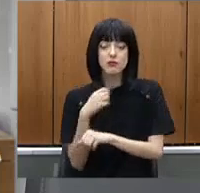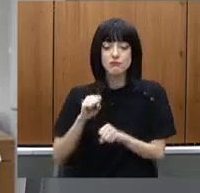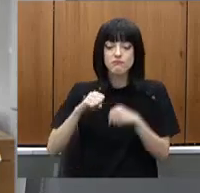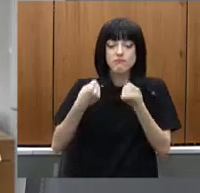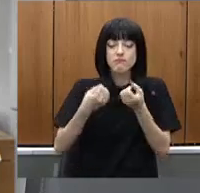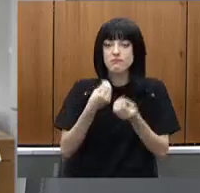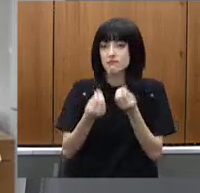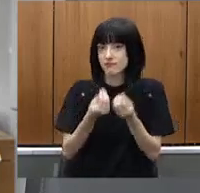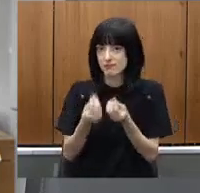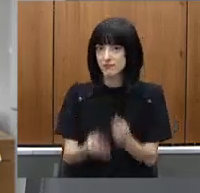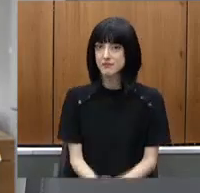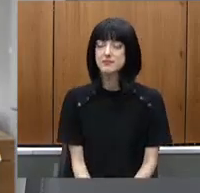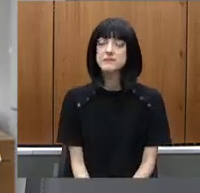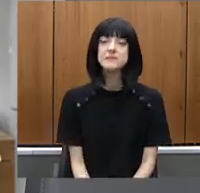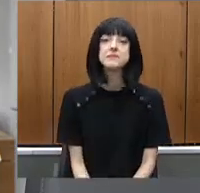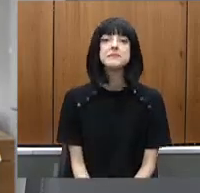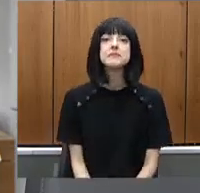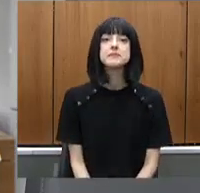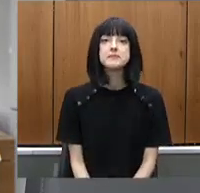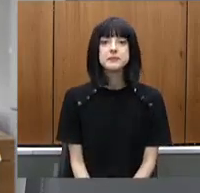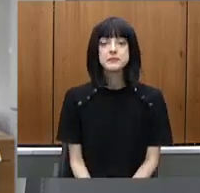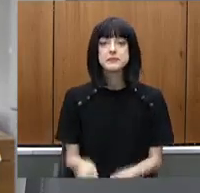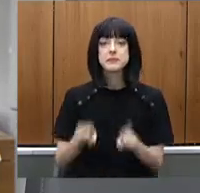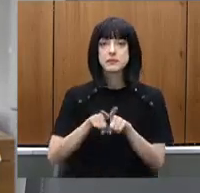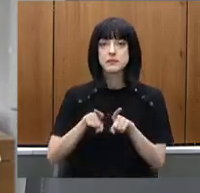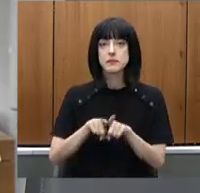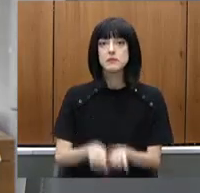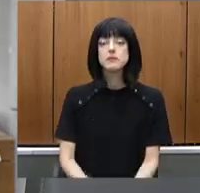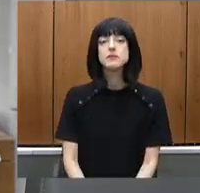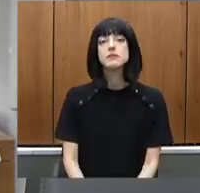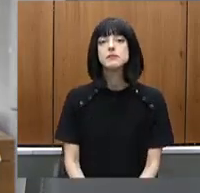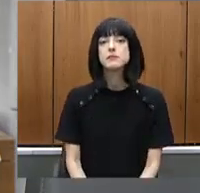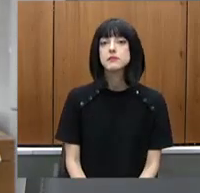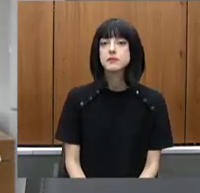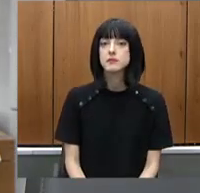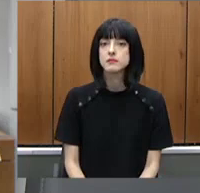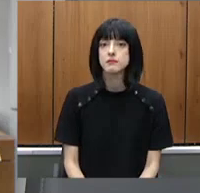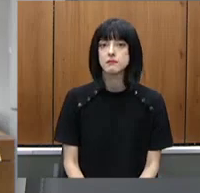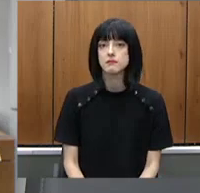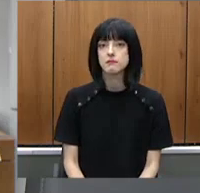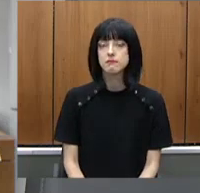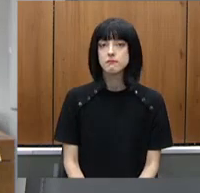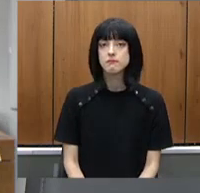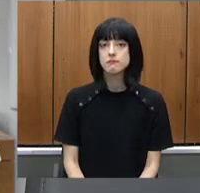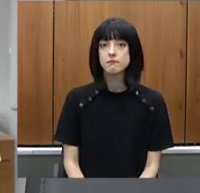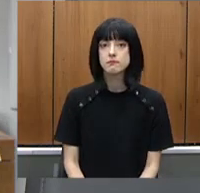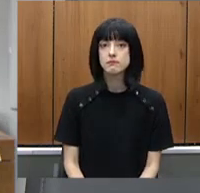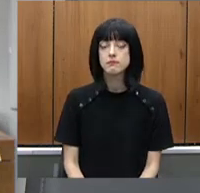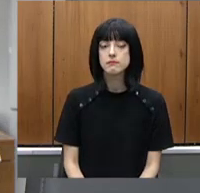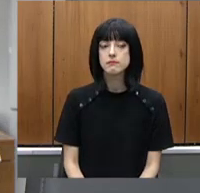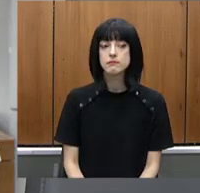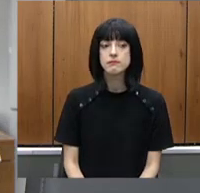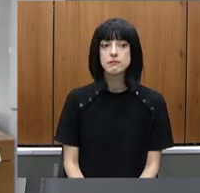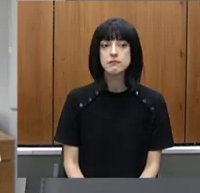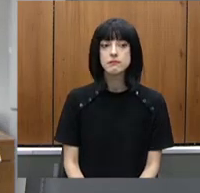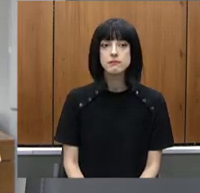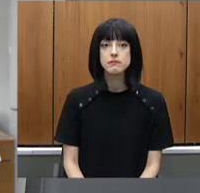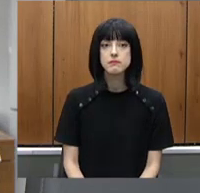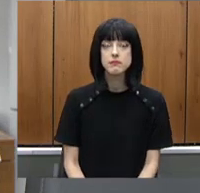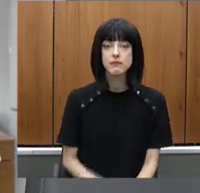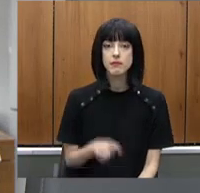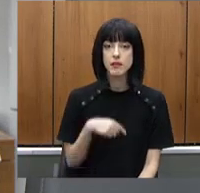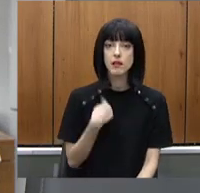mas dizer também que uma instituição não é forte uma instituição valorosa como a